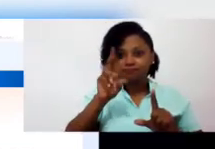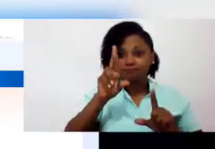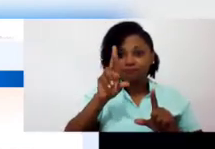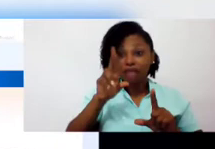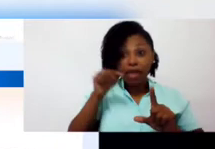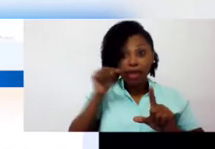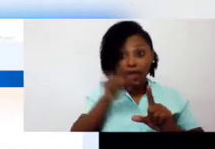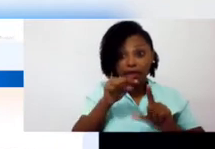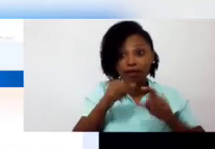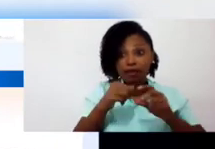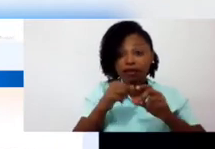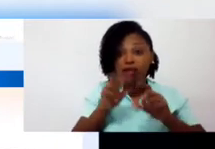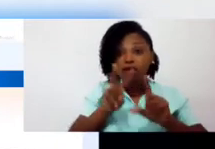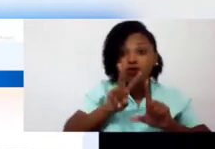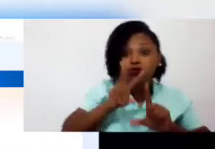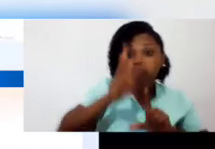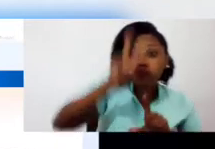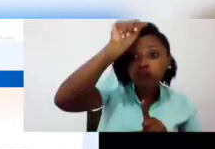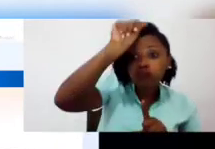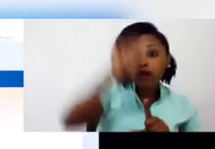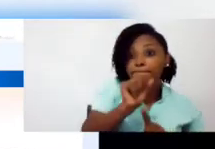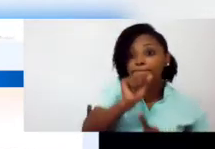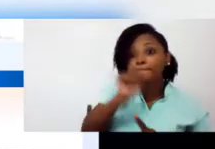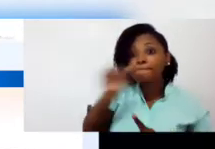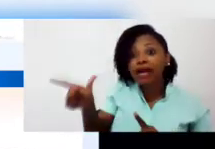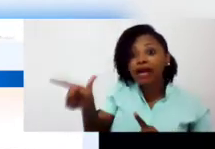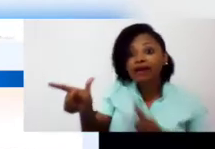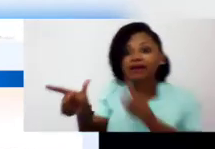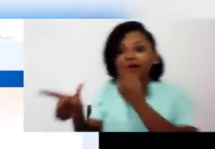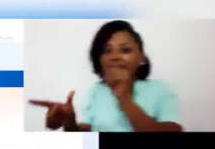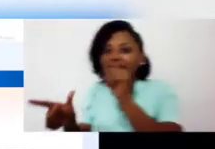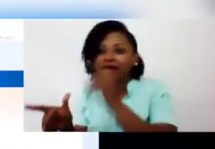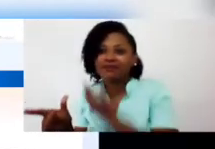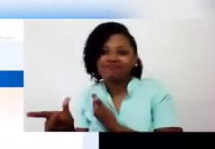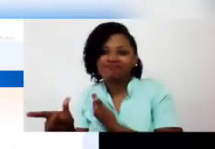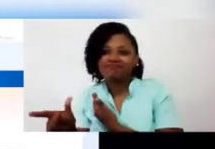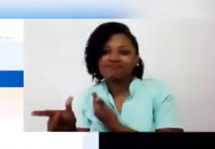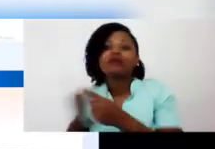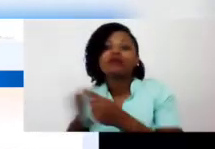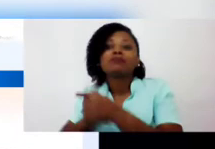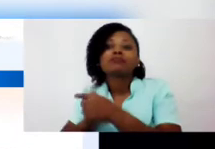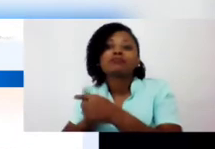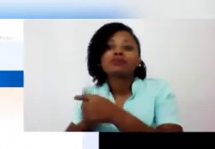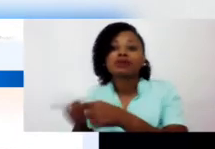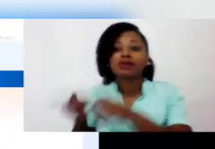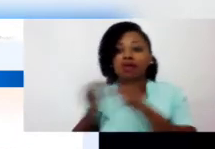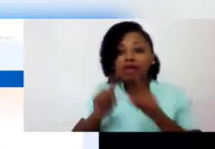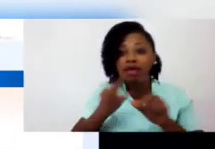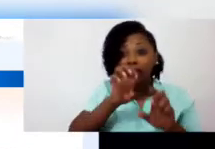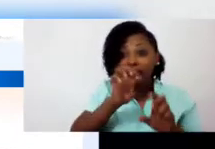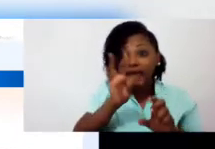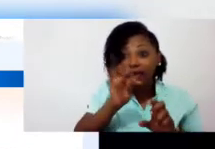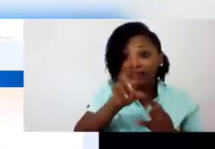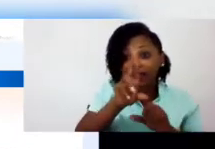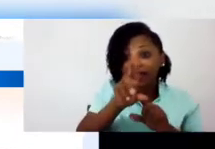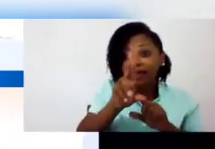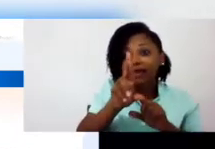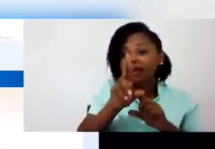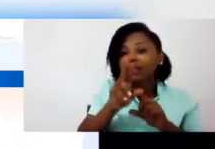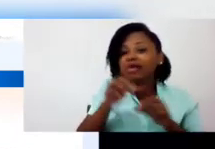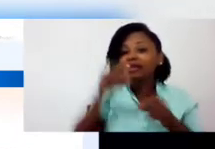éter ele tem uma pressão de vapor maior. Por quê? Porque as forças intermoleculares que unem